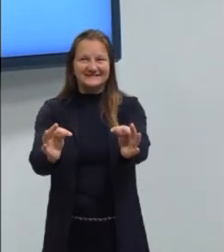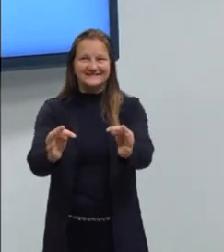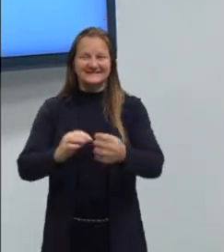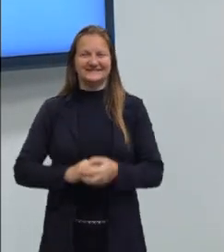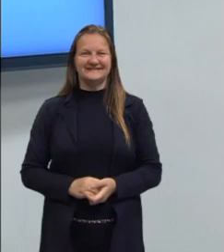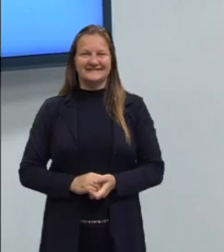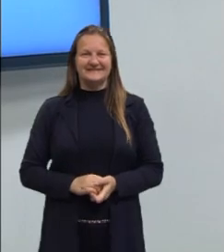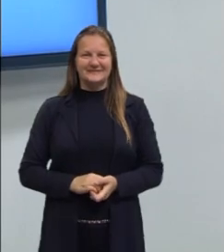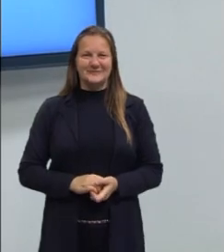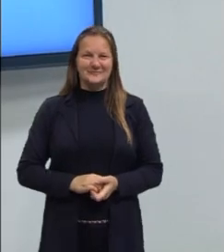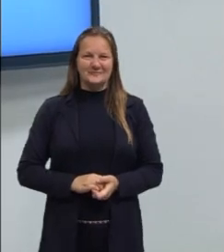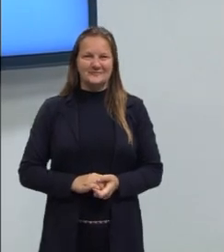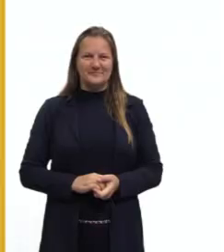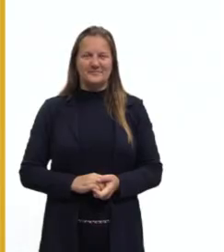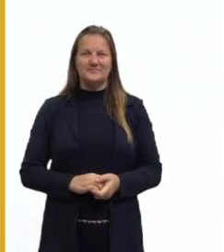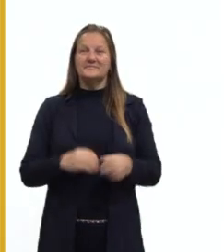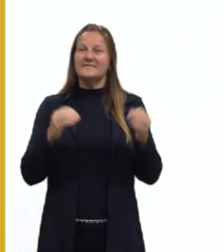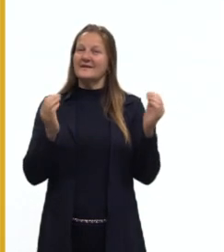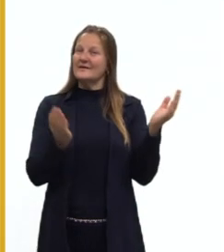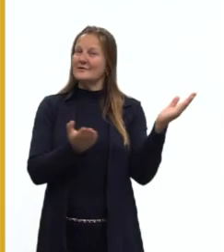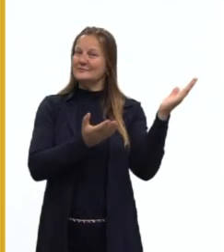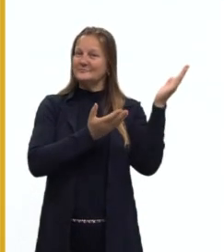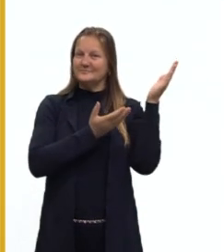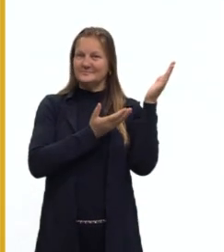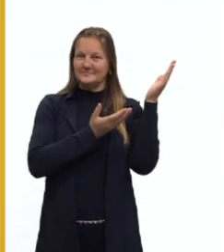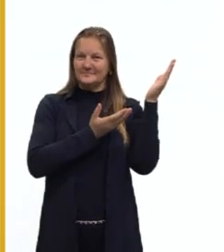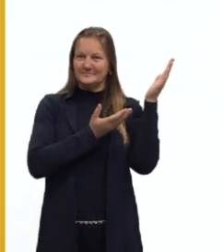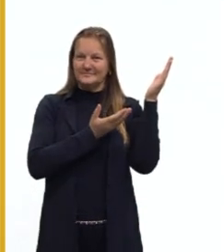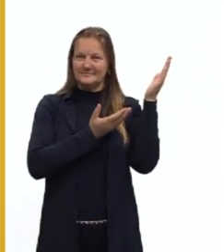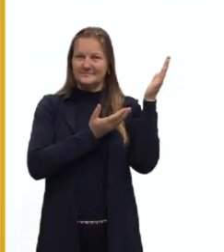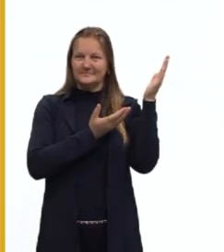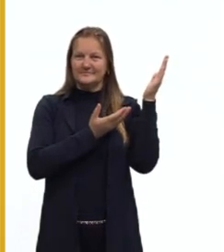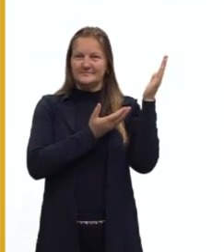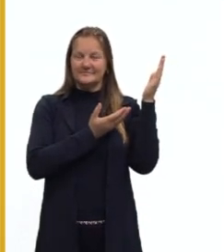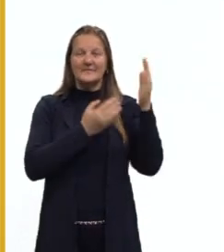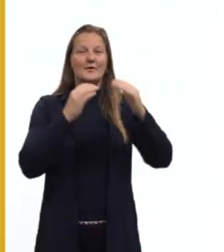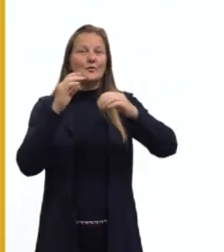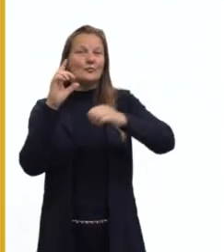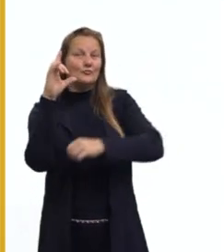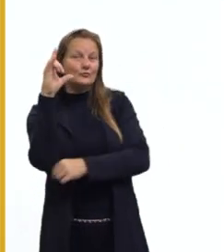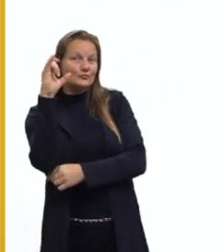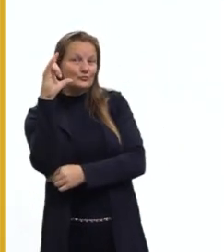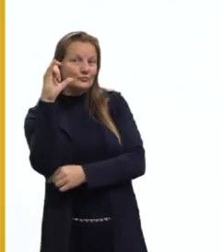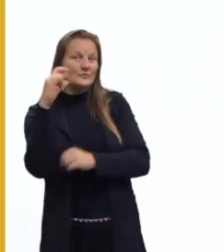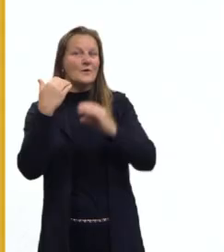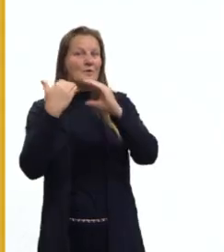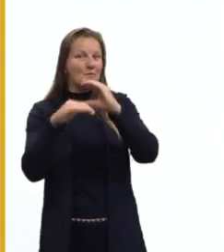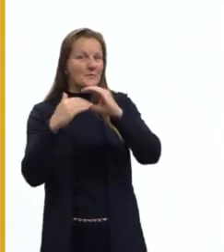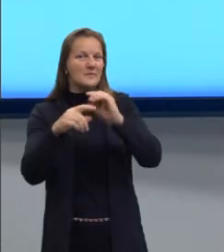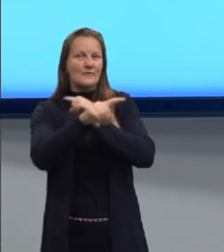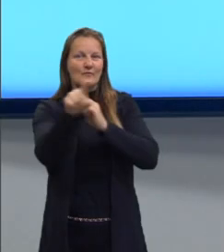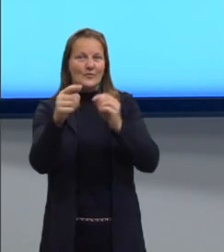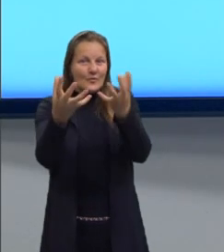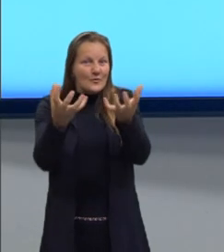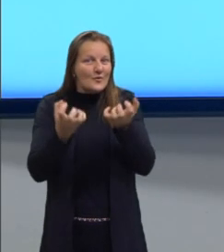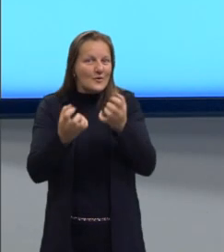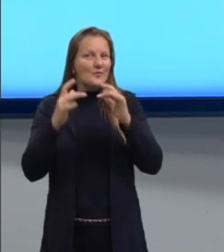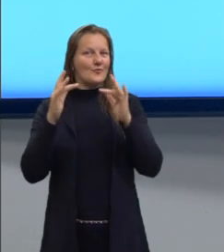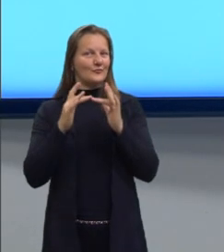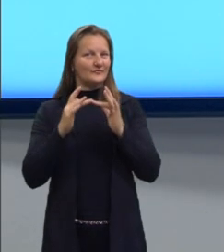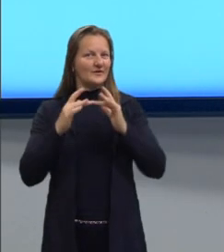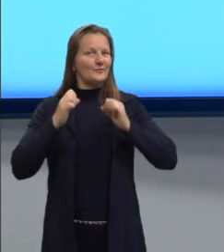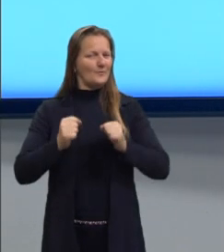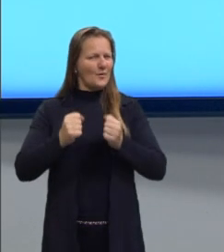Tecnologias aqui pessoal eu deixo para vocês o Instagram e o e-mail caso vocês queiram entrar em contato